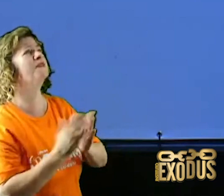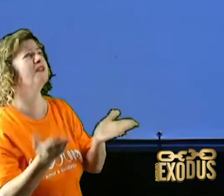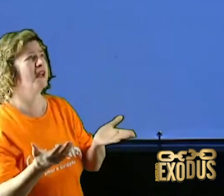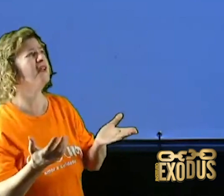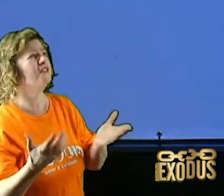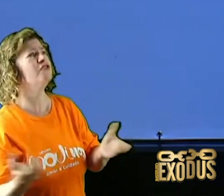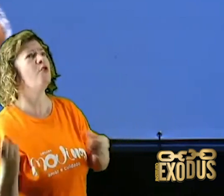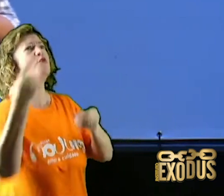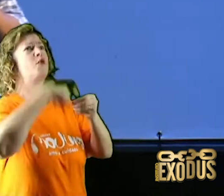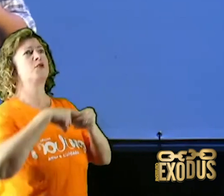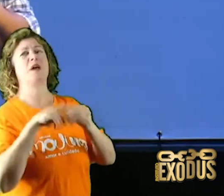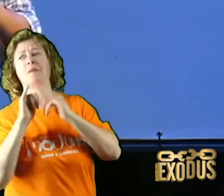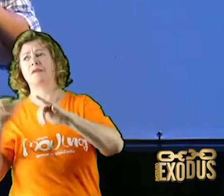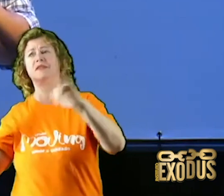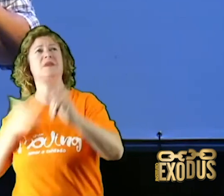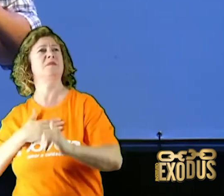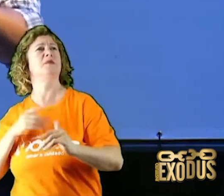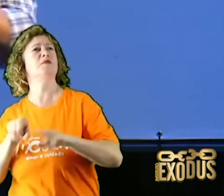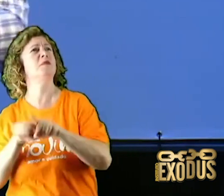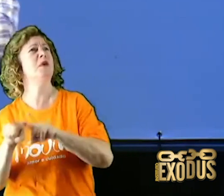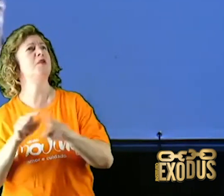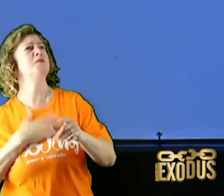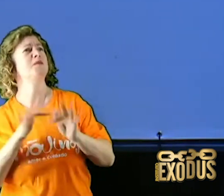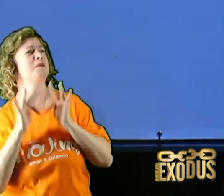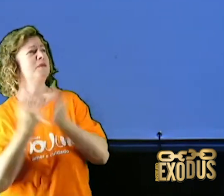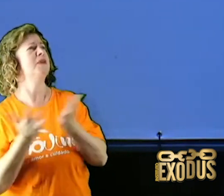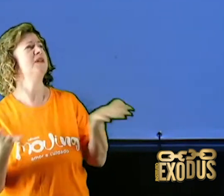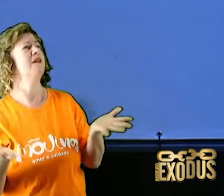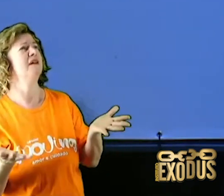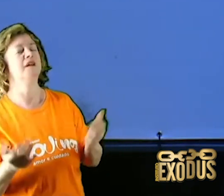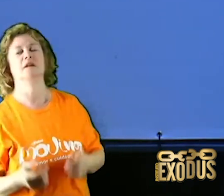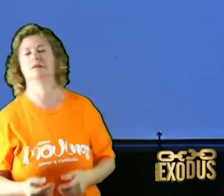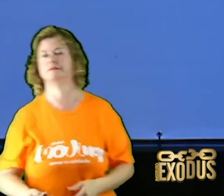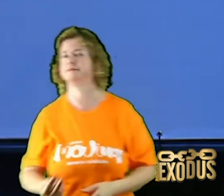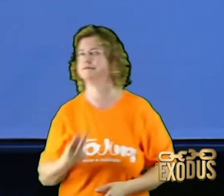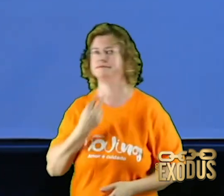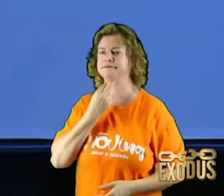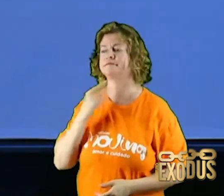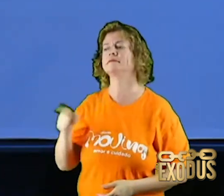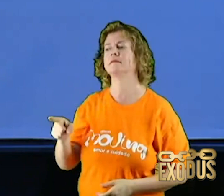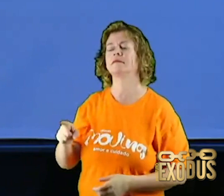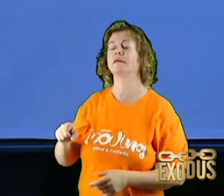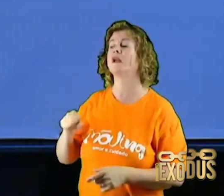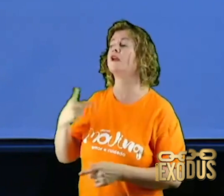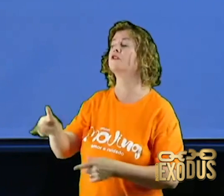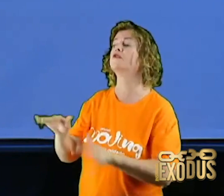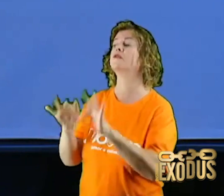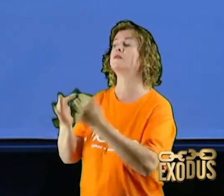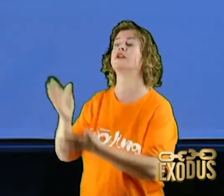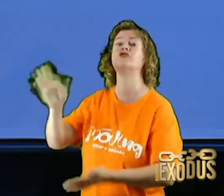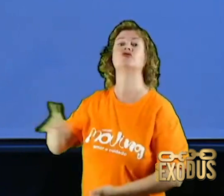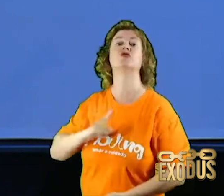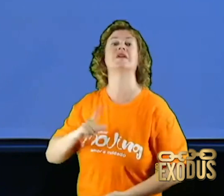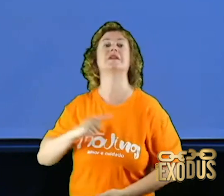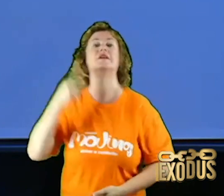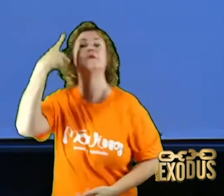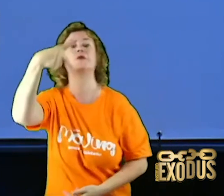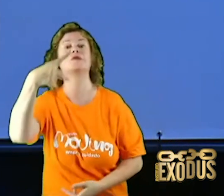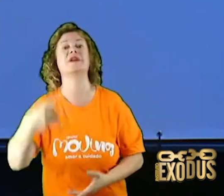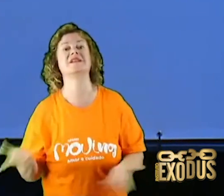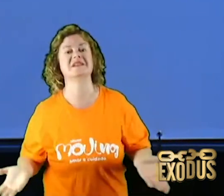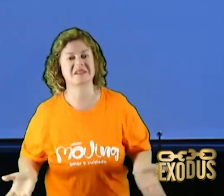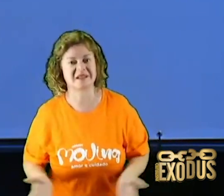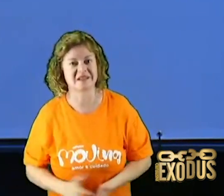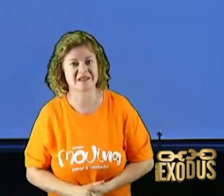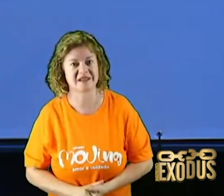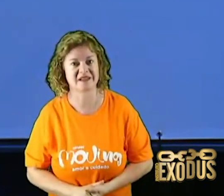aconteceu com Lázaro de verdade. Lázaro, no capítulo 11 de João, ele está mortinho da Silva há 4 dias. Aí